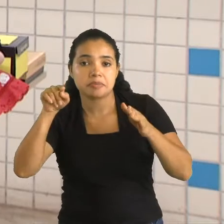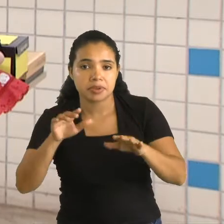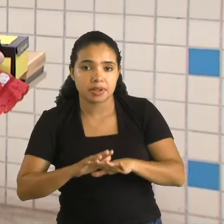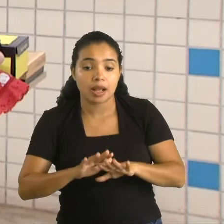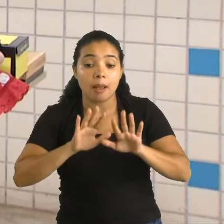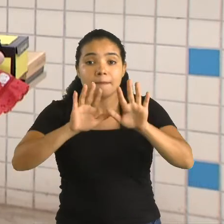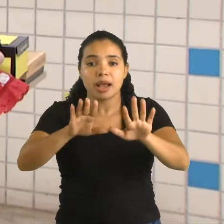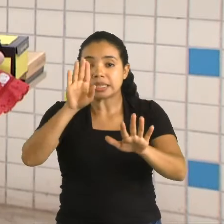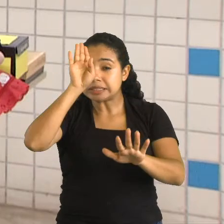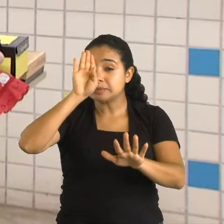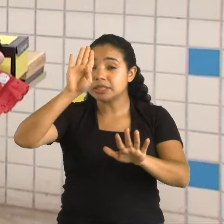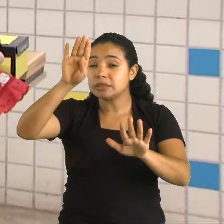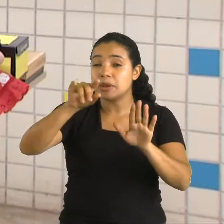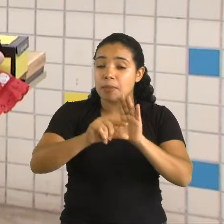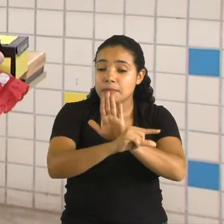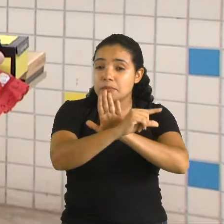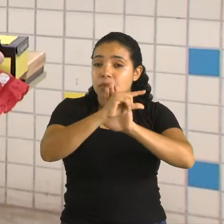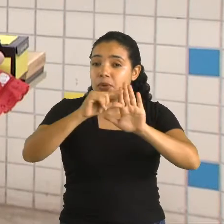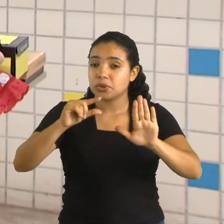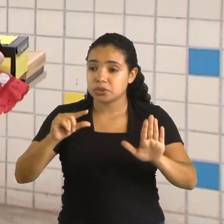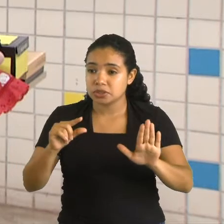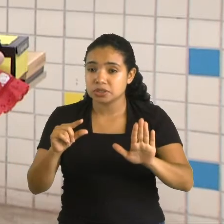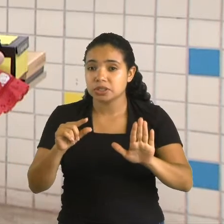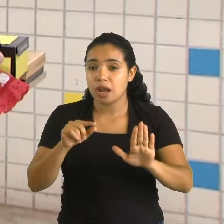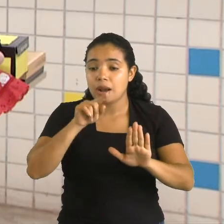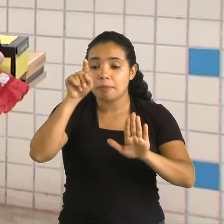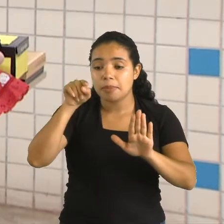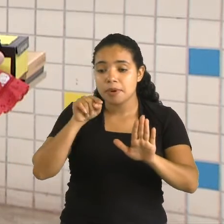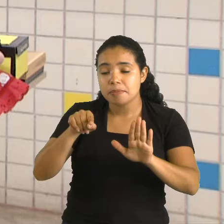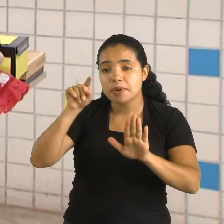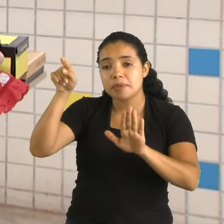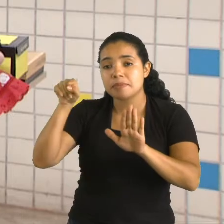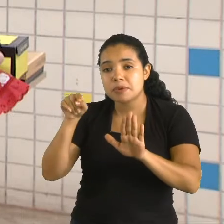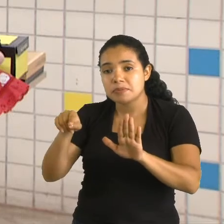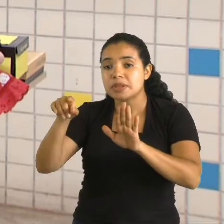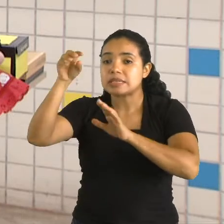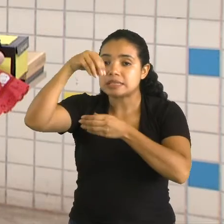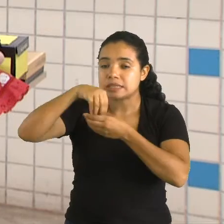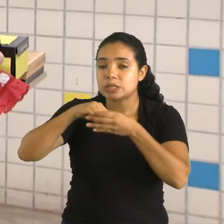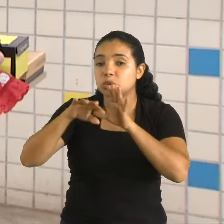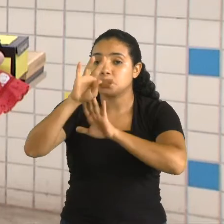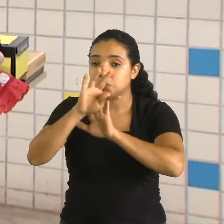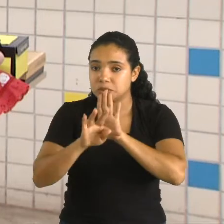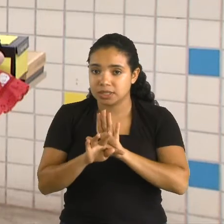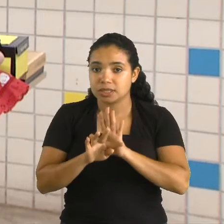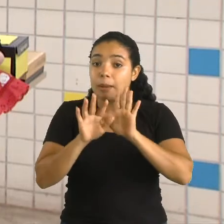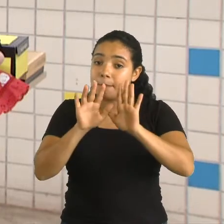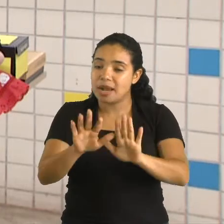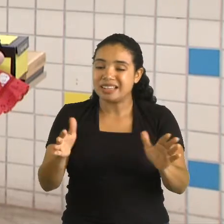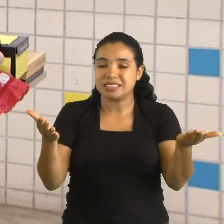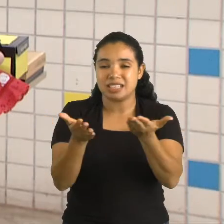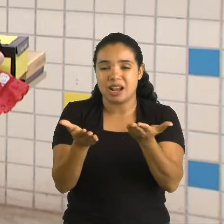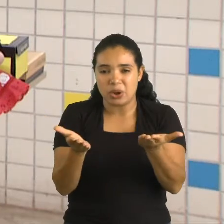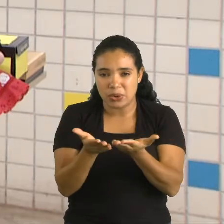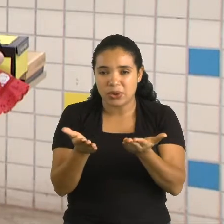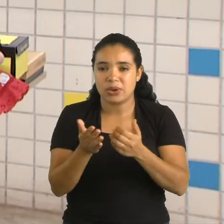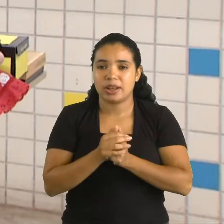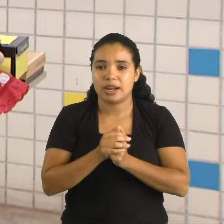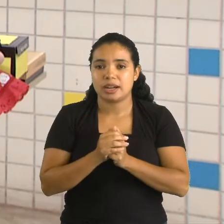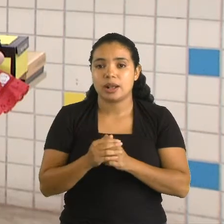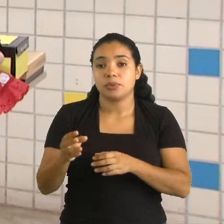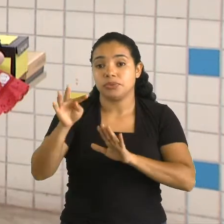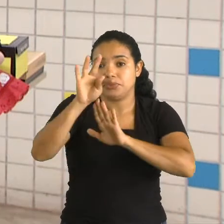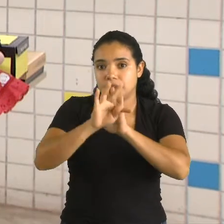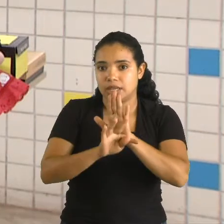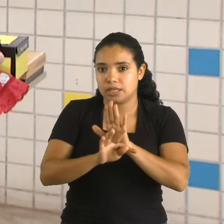iríamos destacar bem hoje os sinais de pontuação utilizados nesse texto. Mas agora nós vamos trabalhar com o nosso